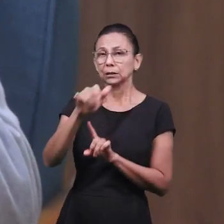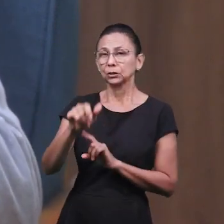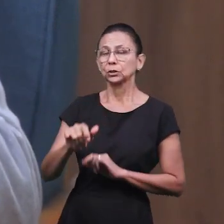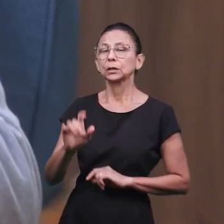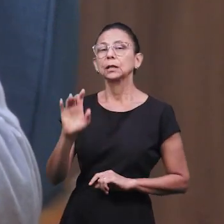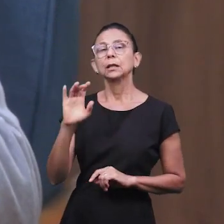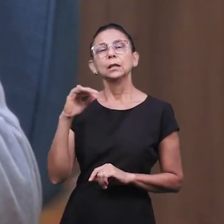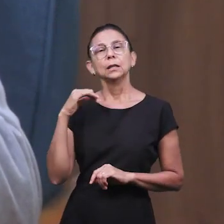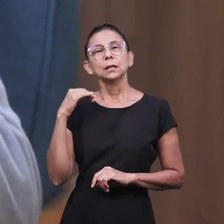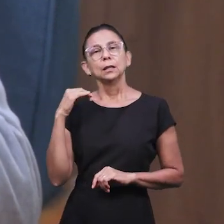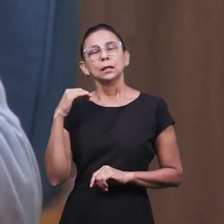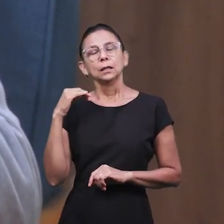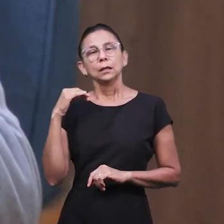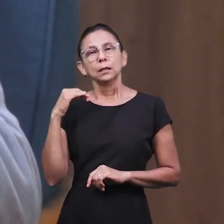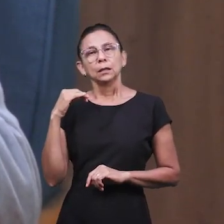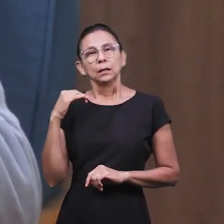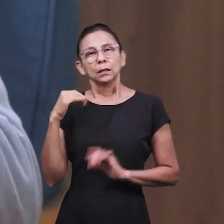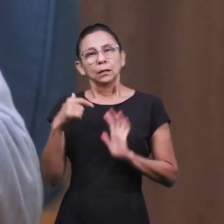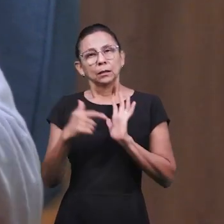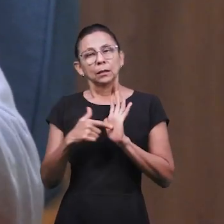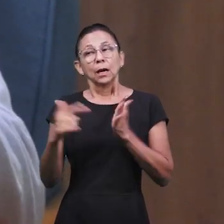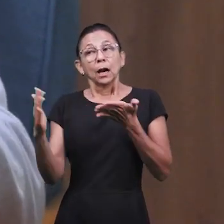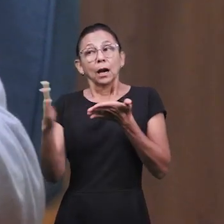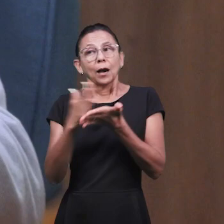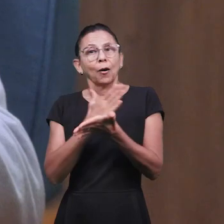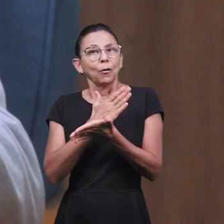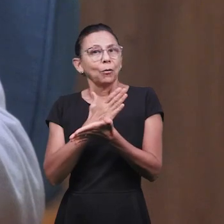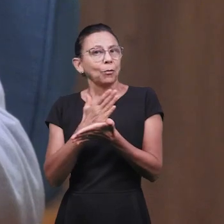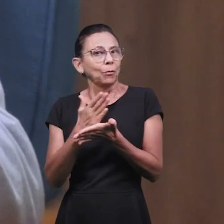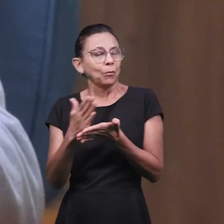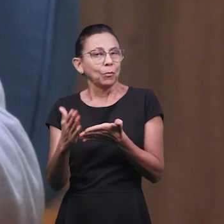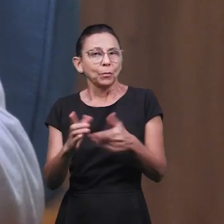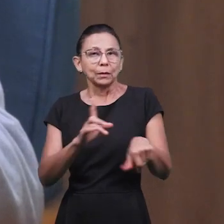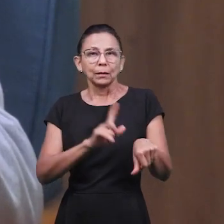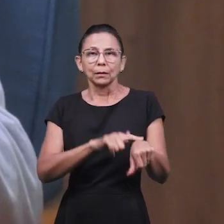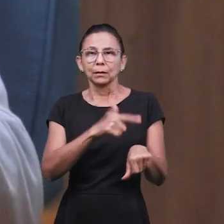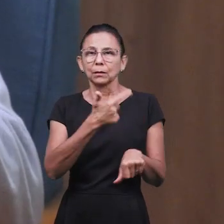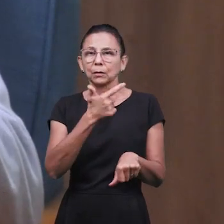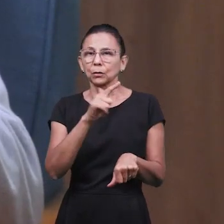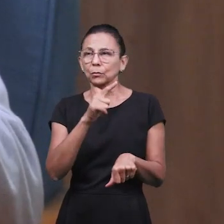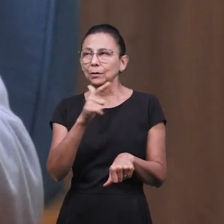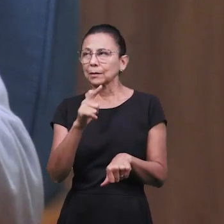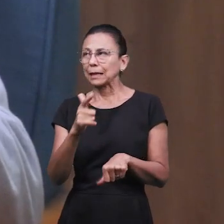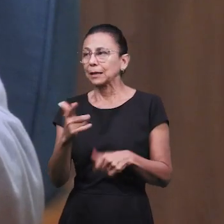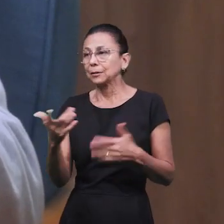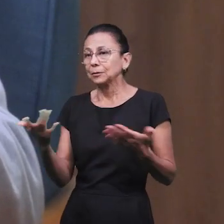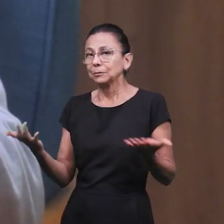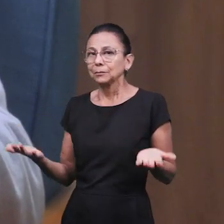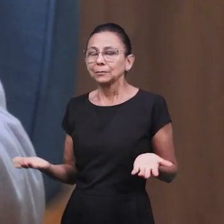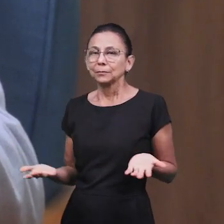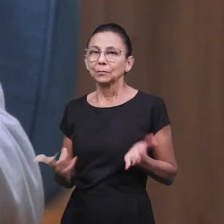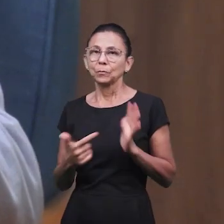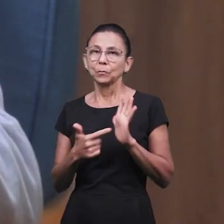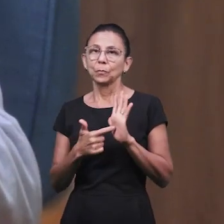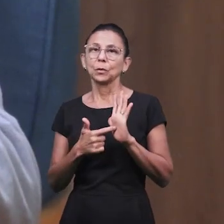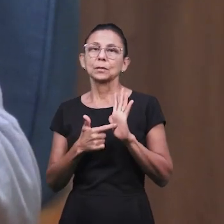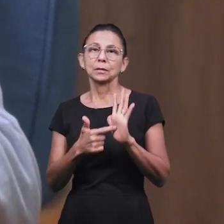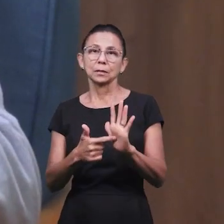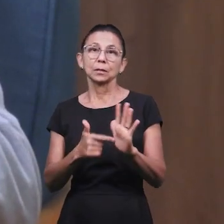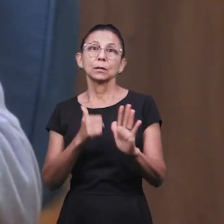decorrer do programa, abordar algumas delas, porque não há nem tempo suficiente, né, Josias,